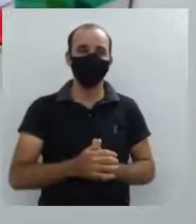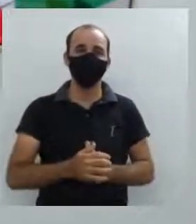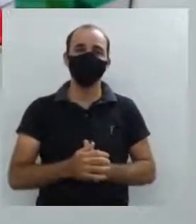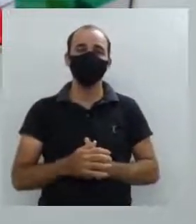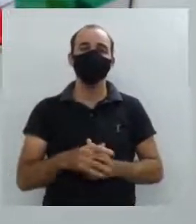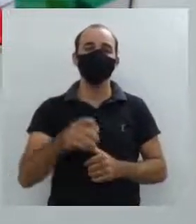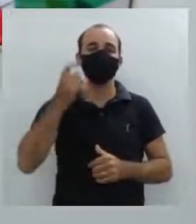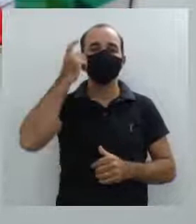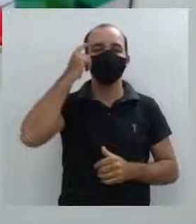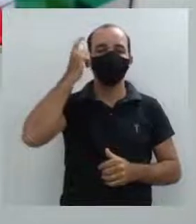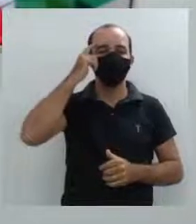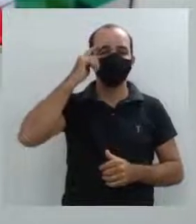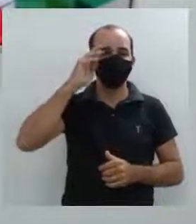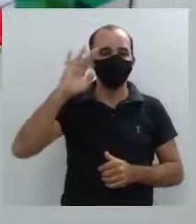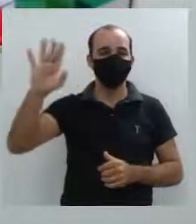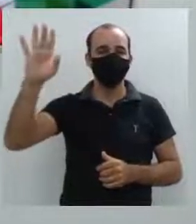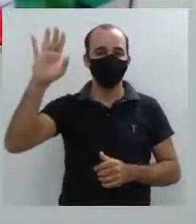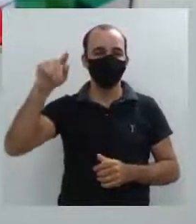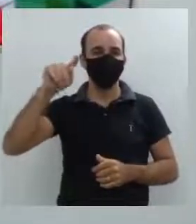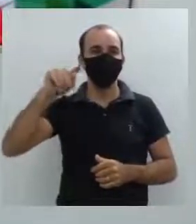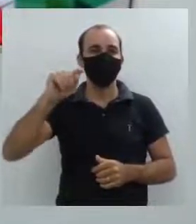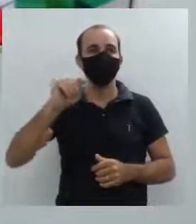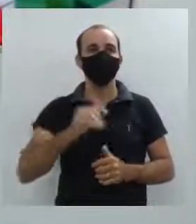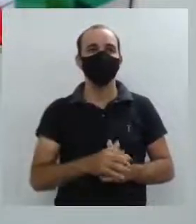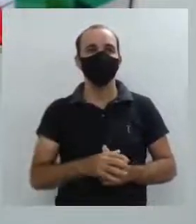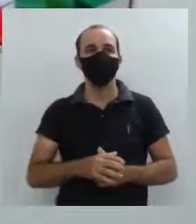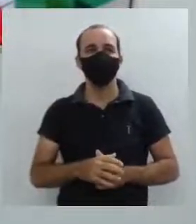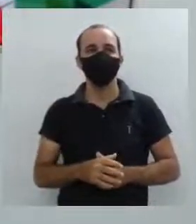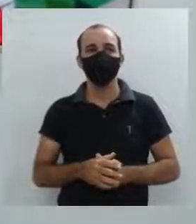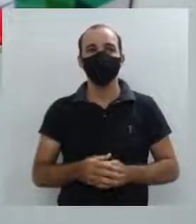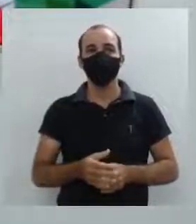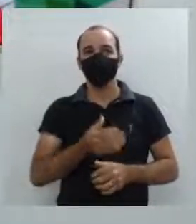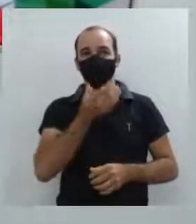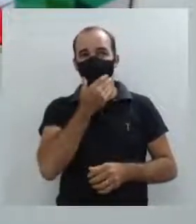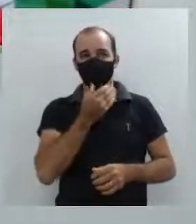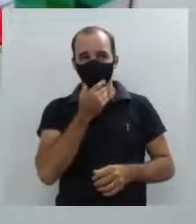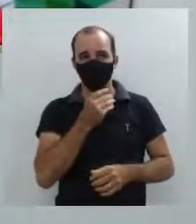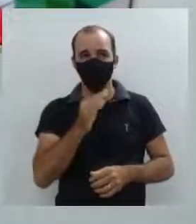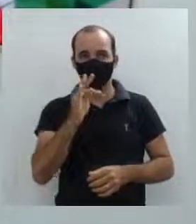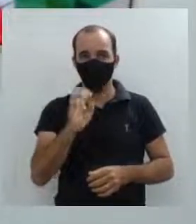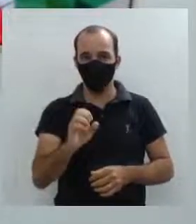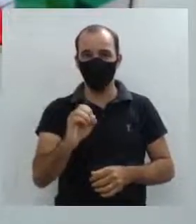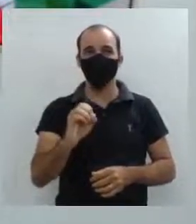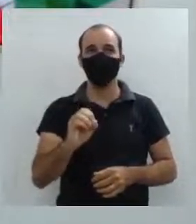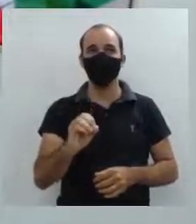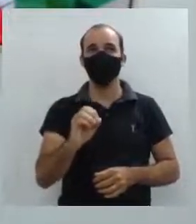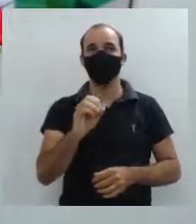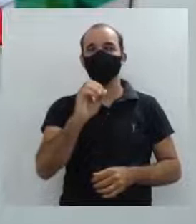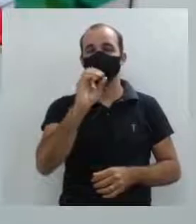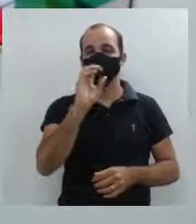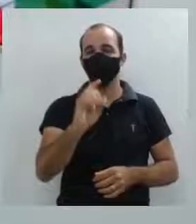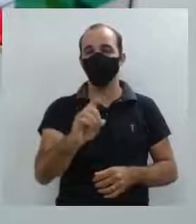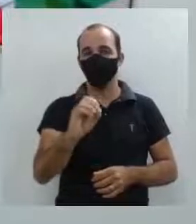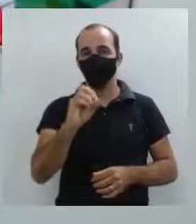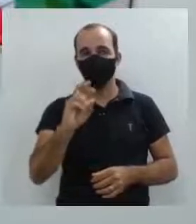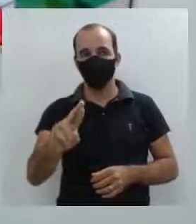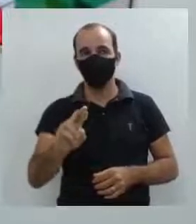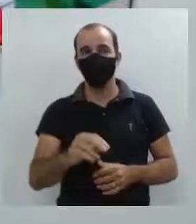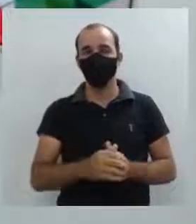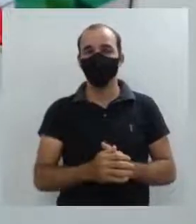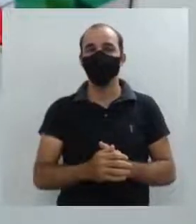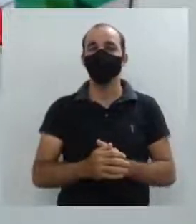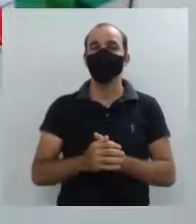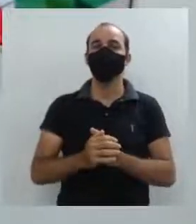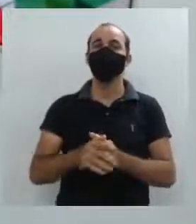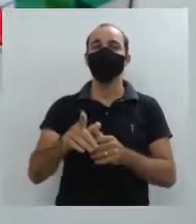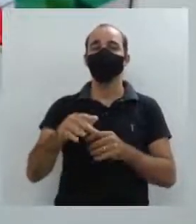imaginarmos, entendermos um pouquinho mais. Para Theodor Adorno e Max Horkheimer, criadores do conceito da indústria cultural, ele